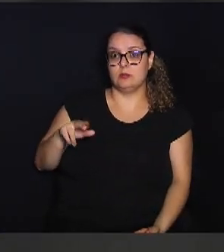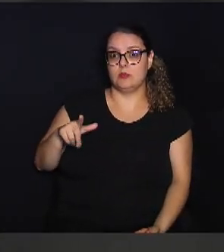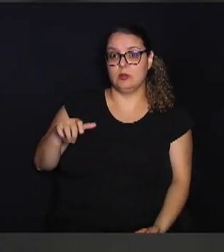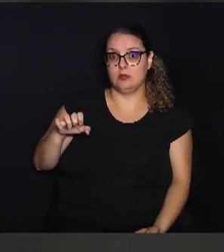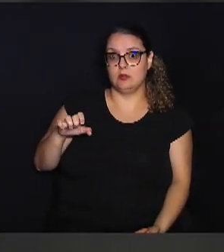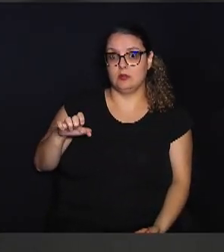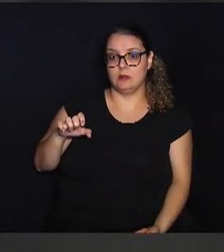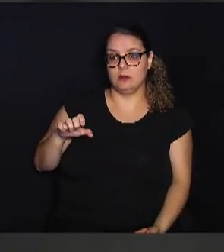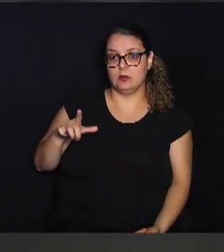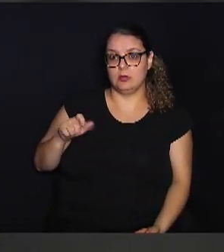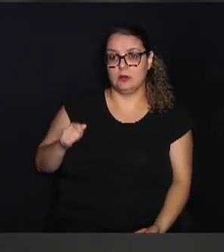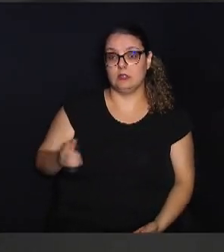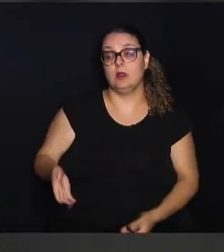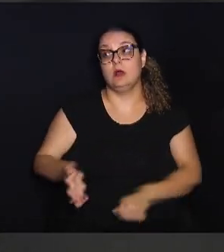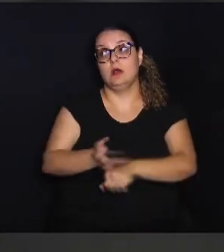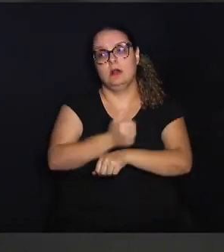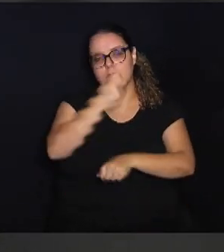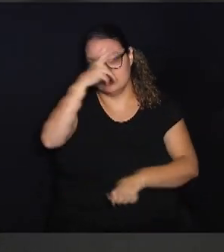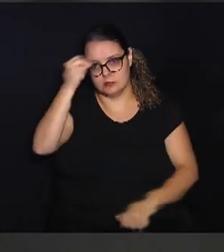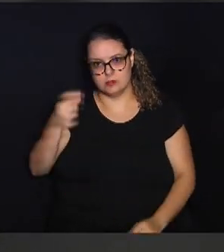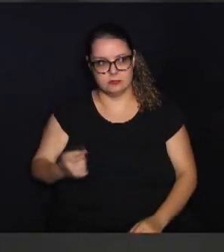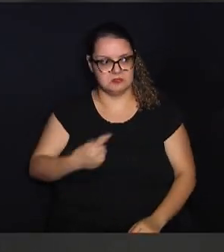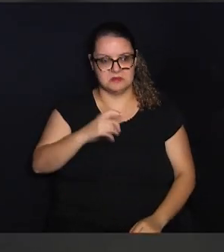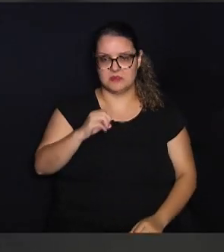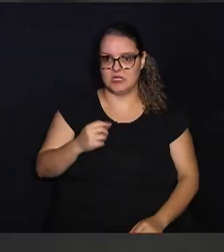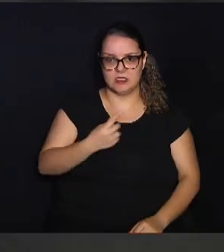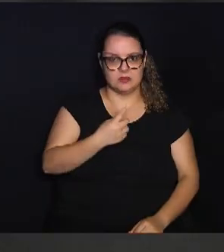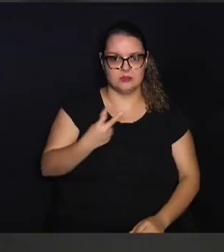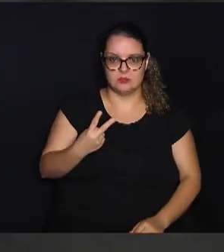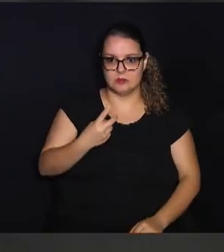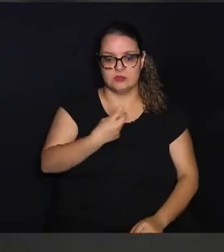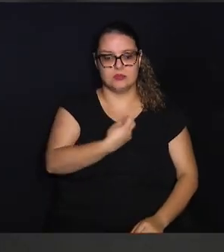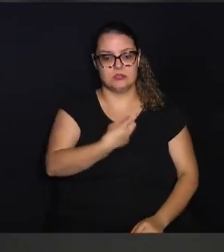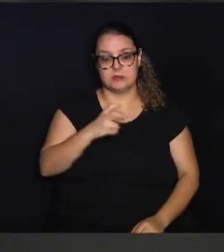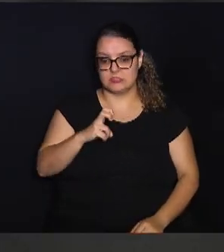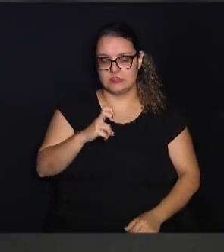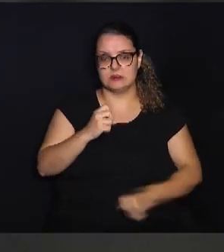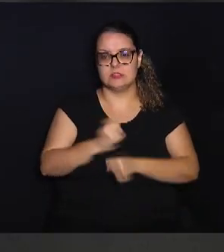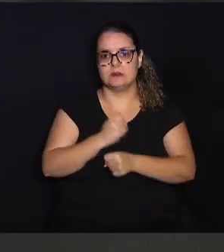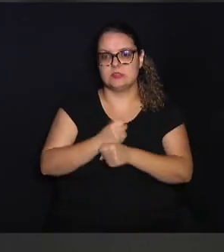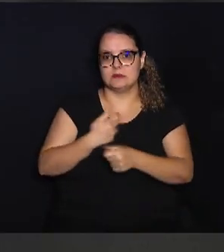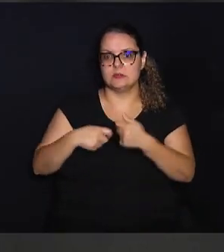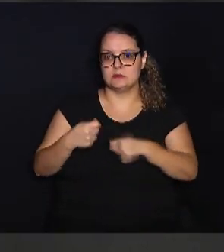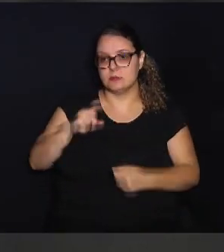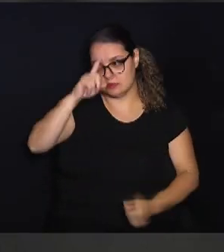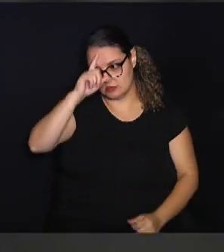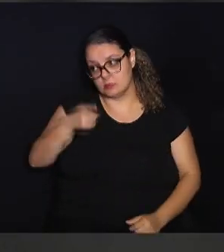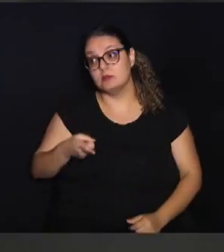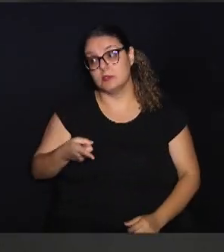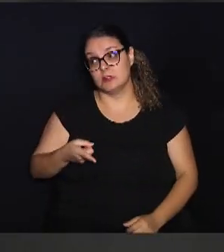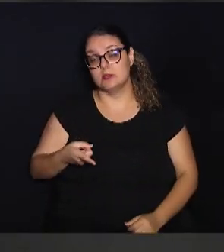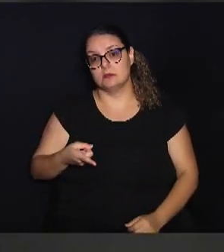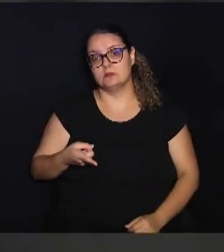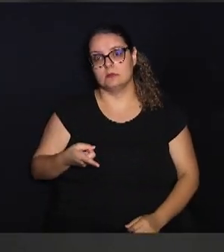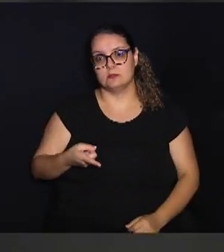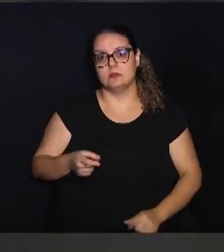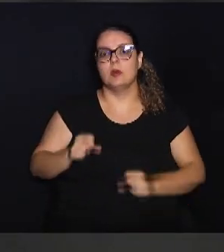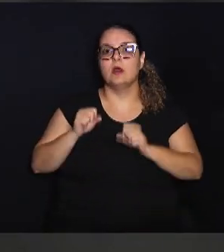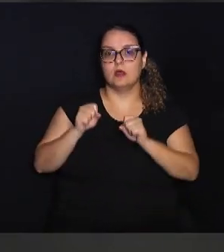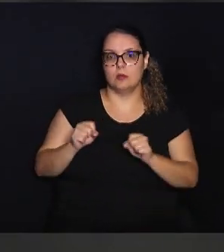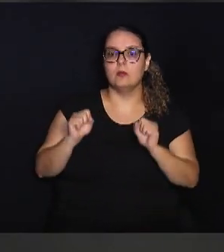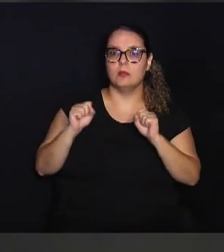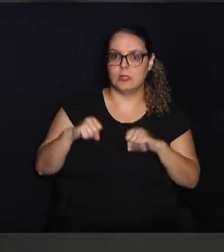do prefeito, né? Está aí há 10, 12, 15 anos dentro da administração, que manda muito. E poderia,